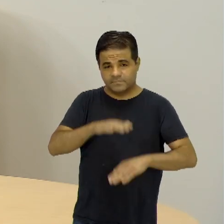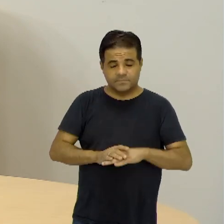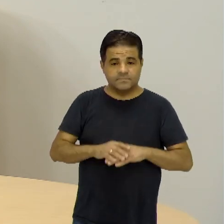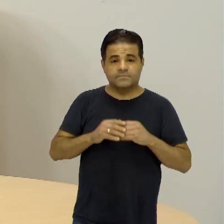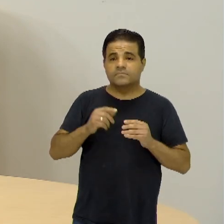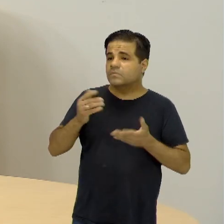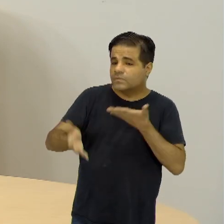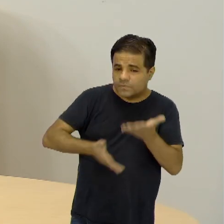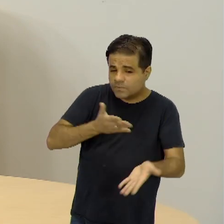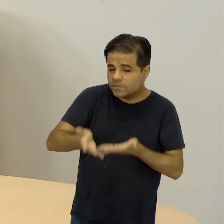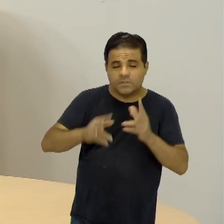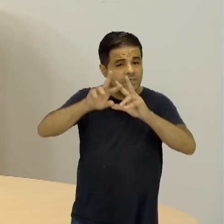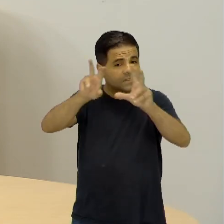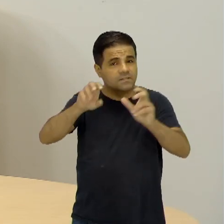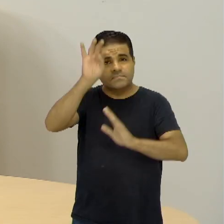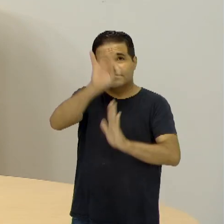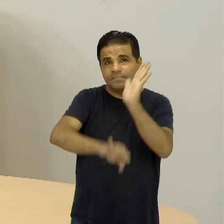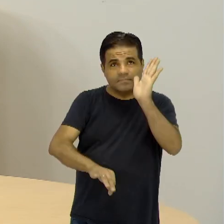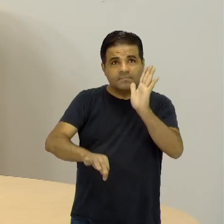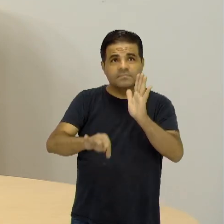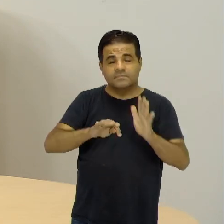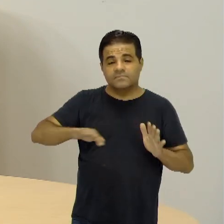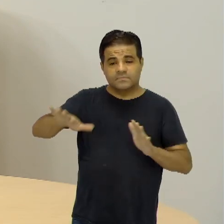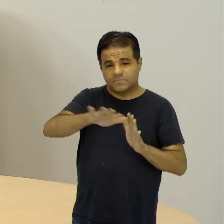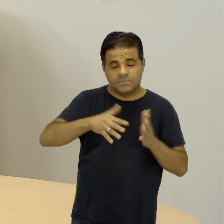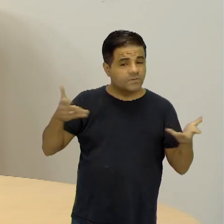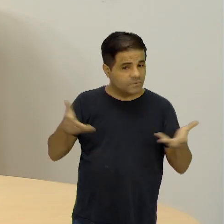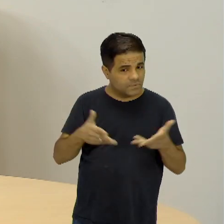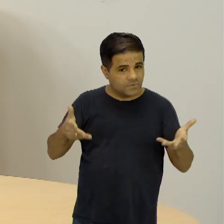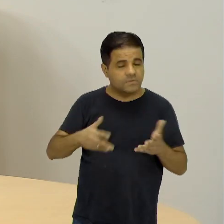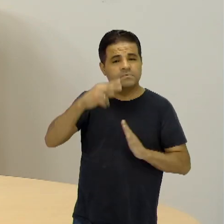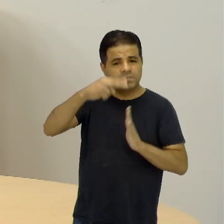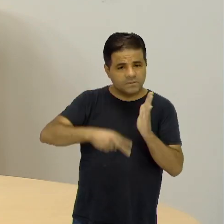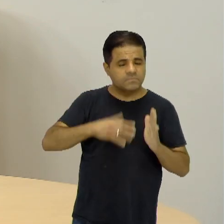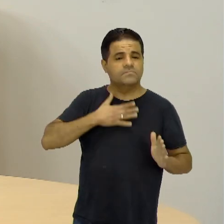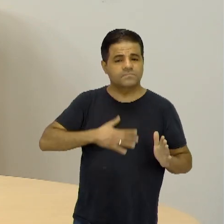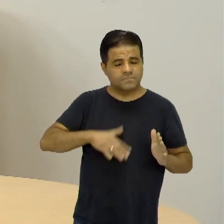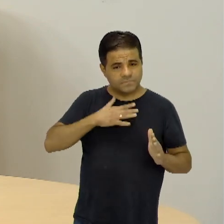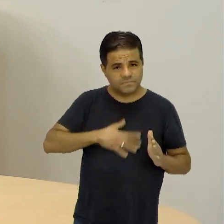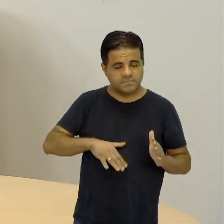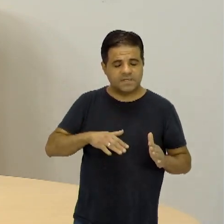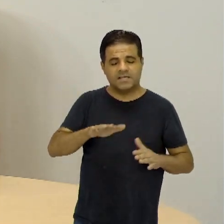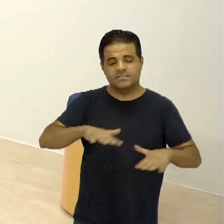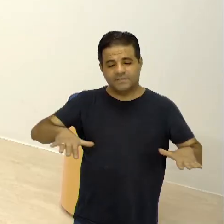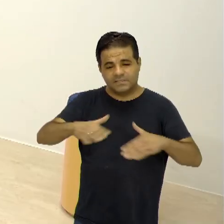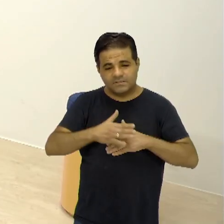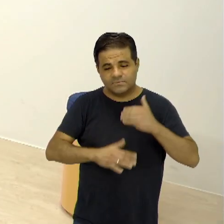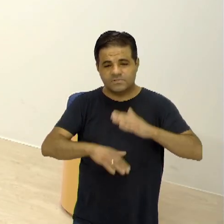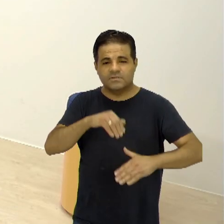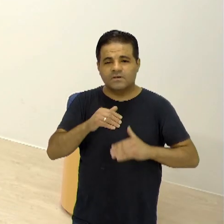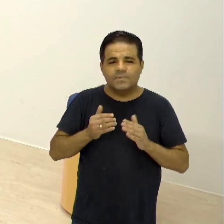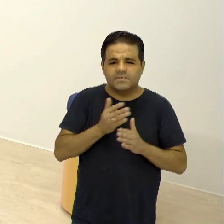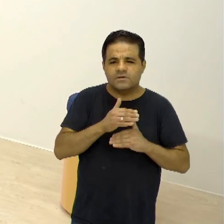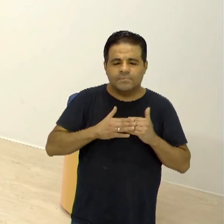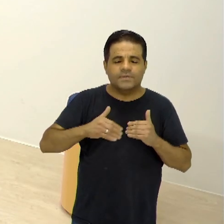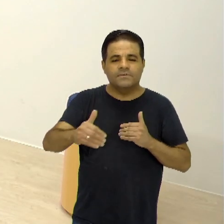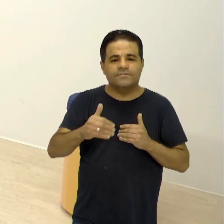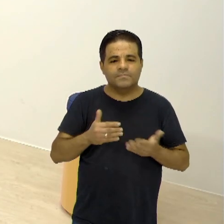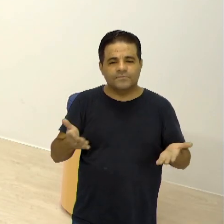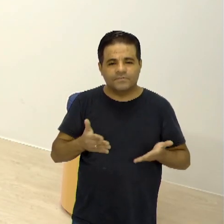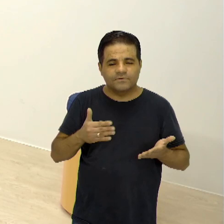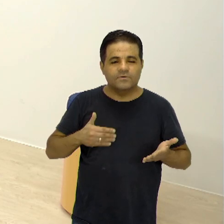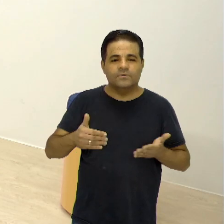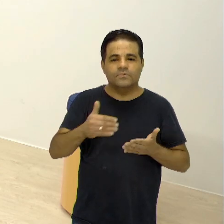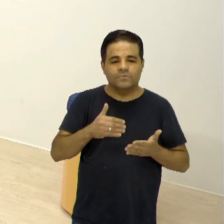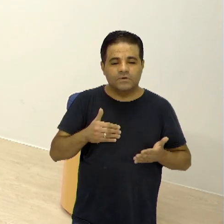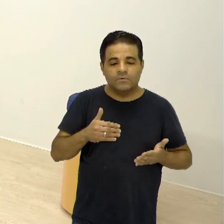se trata esse texto. Agora, a gente vai ler com mais calma, eu vou lá na tela com vocês então, vou lá na tela e